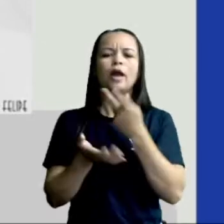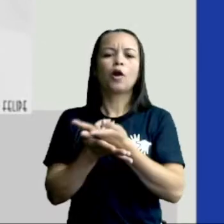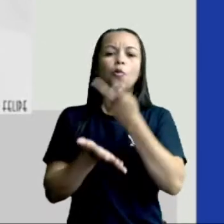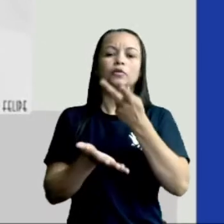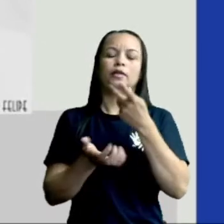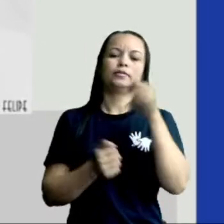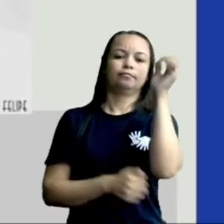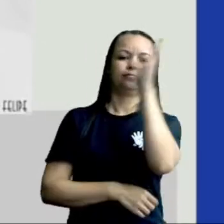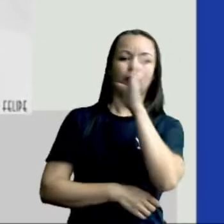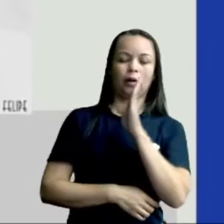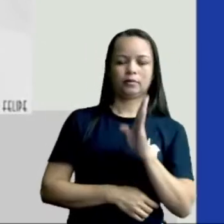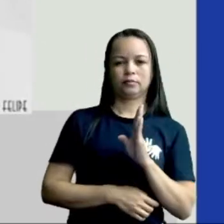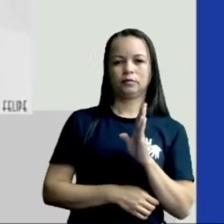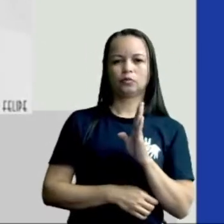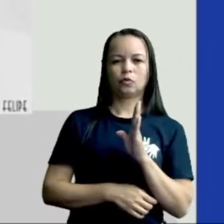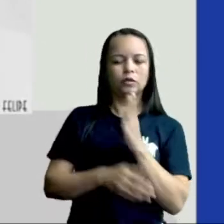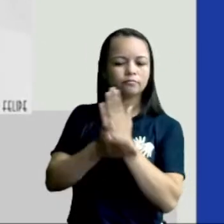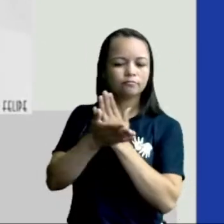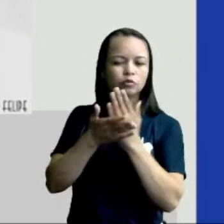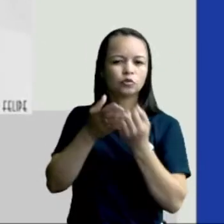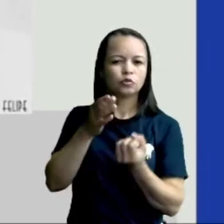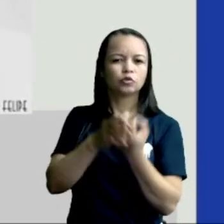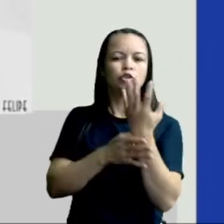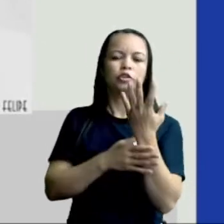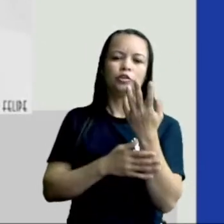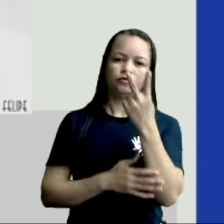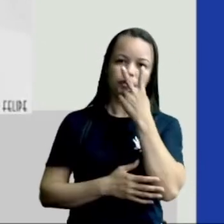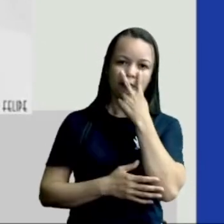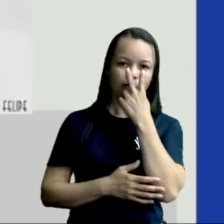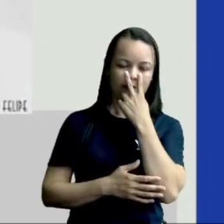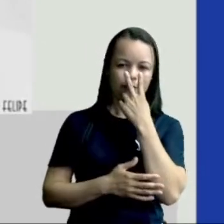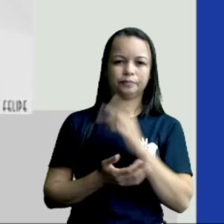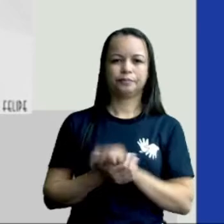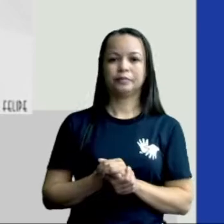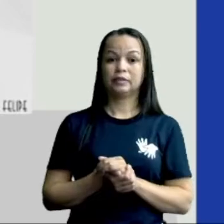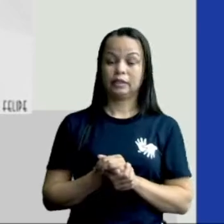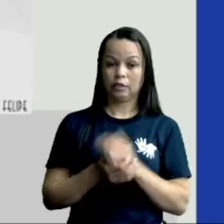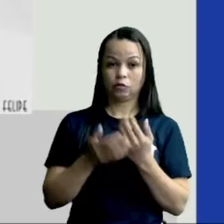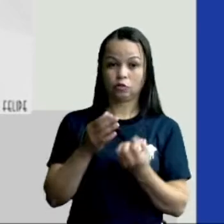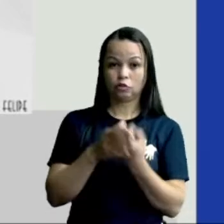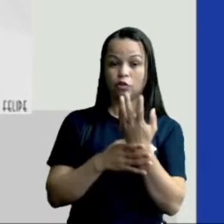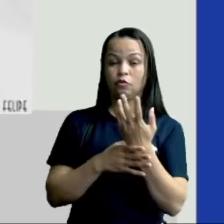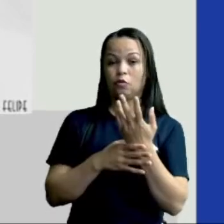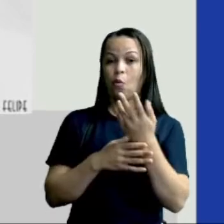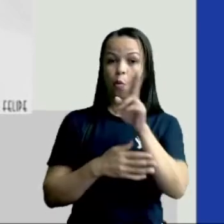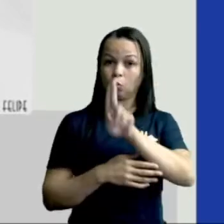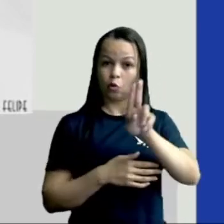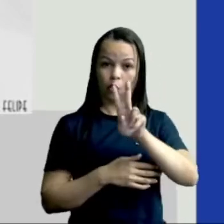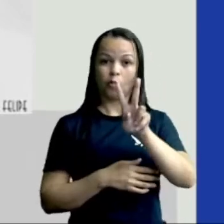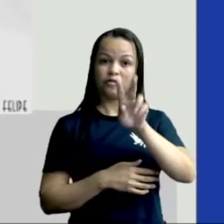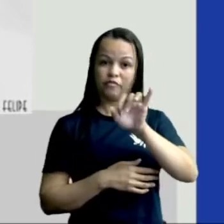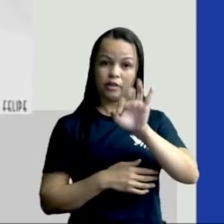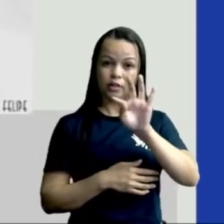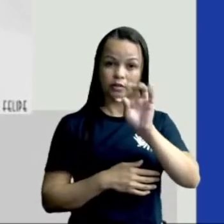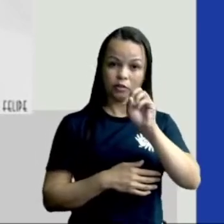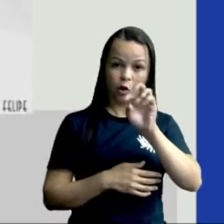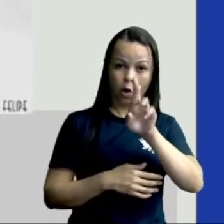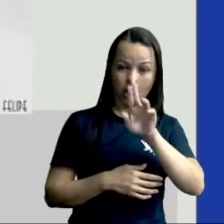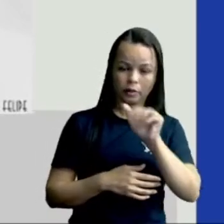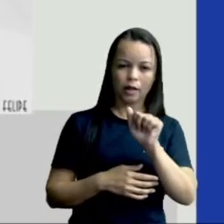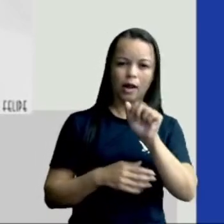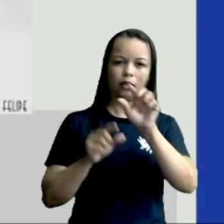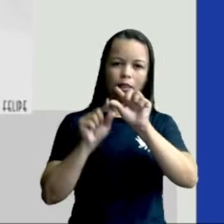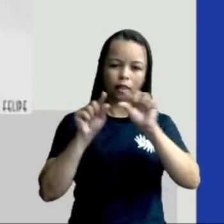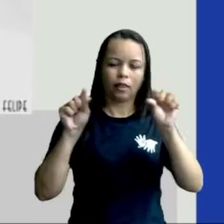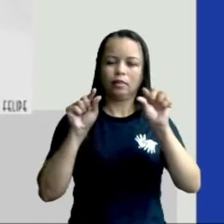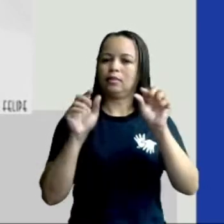no Brasil quando surgiu Vitória de Santo Antão, né? Que não surgiu com esse nome primeiramente, mas aí a gente vai trabalhar